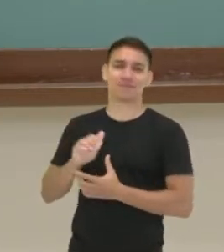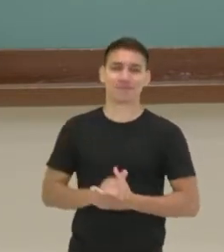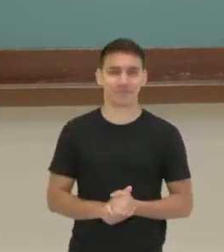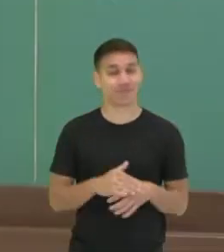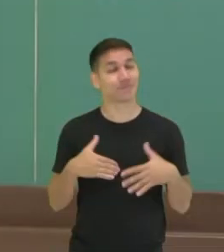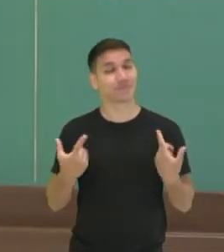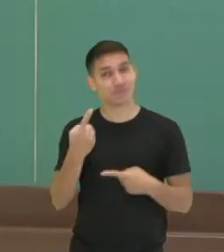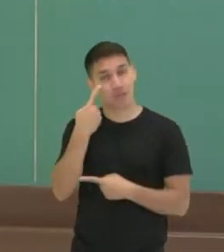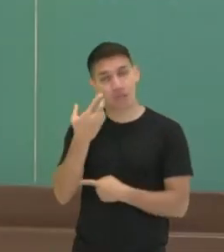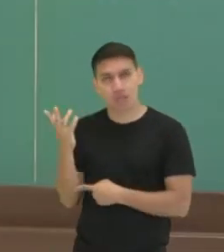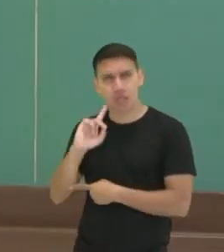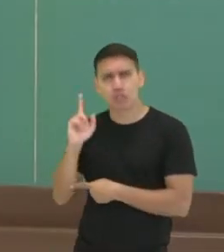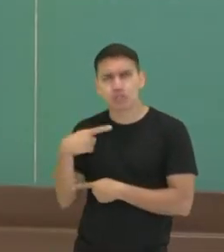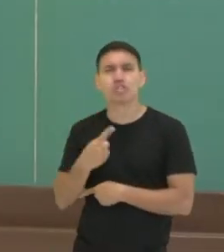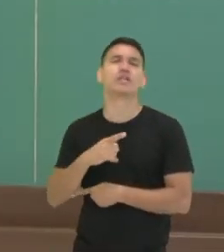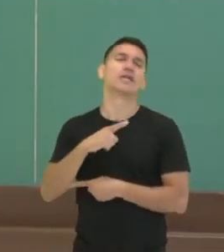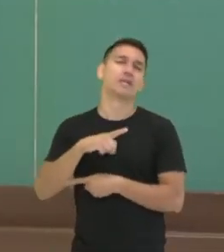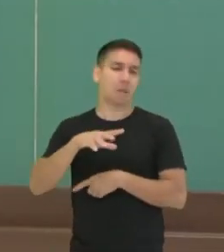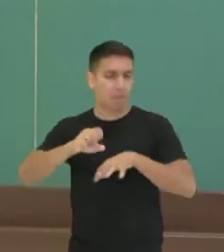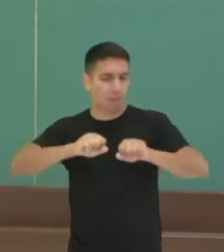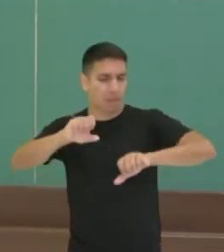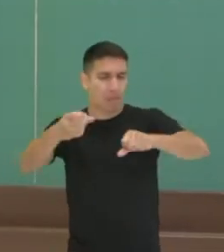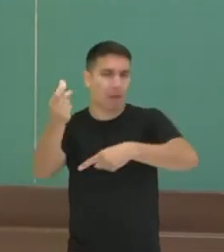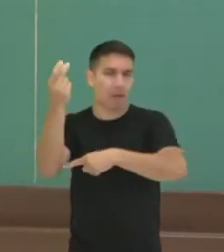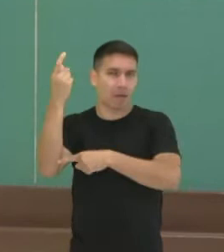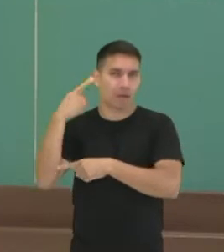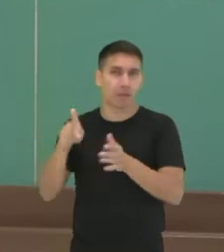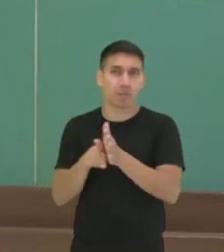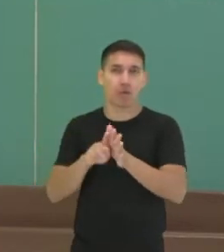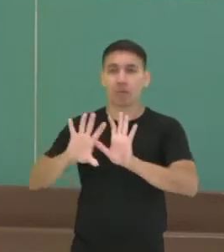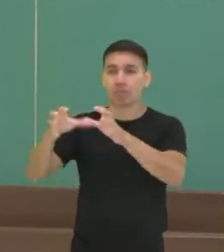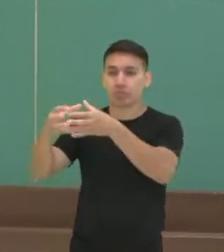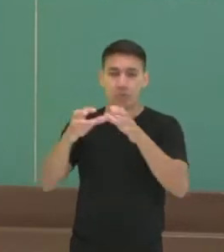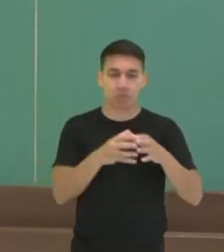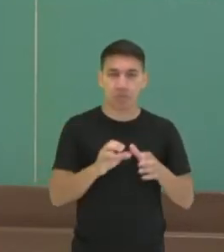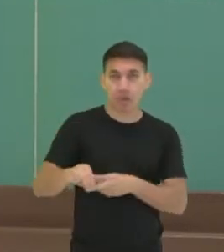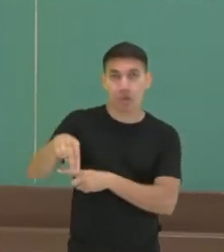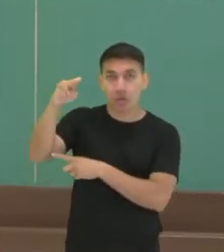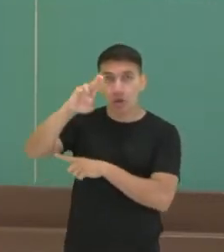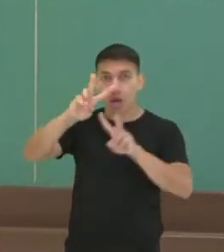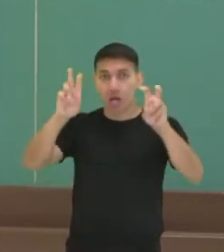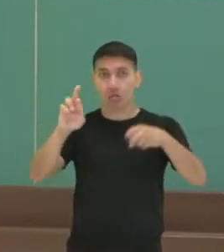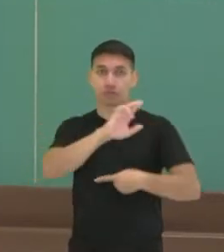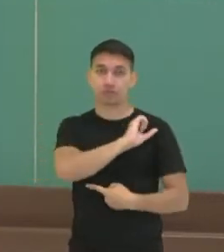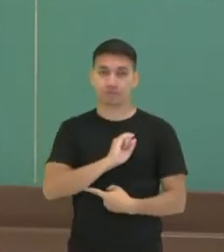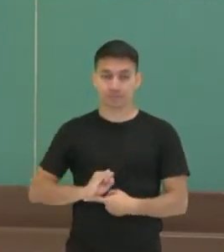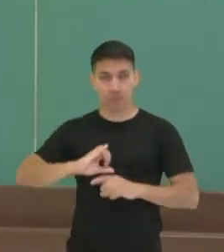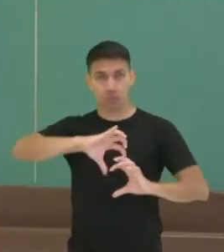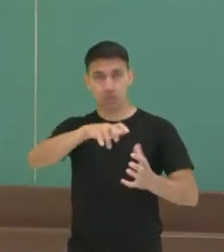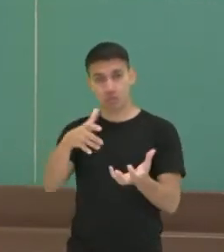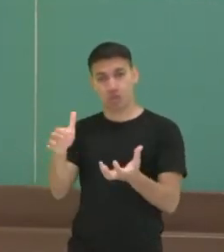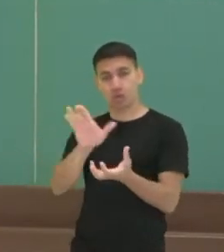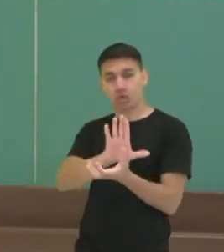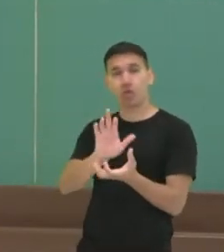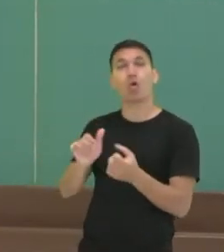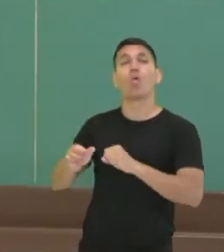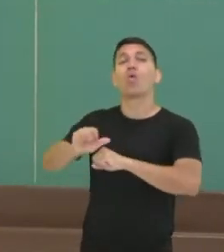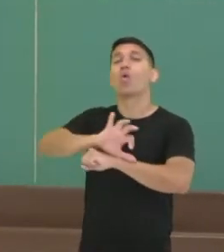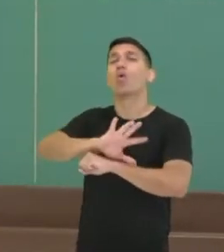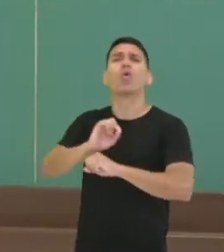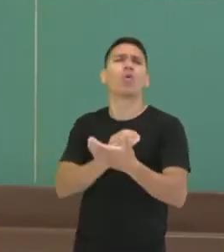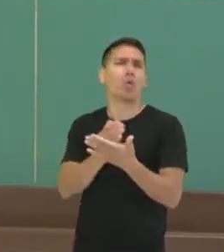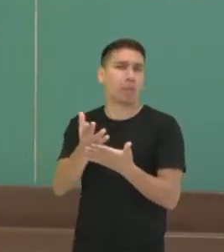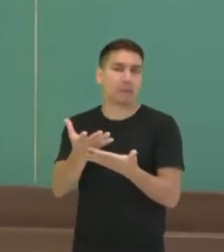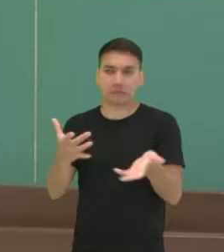Então, nós tivemos invasões das tribos do norte com relação ao Império Ocidental. O Império Ocidental Romano ele começou a entrar